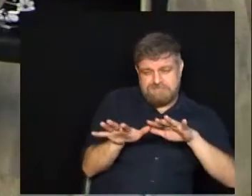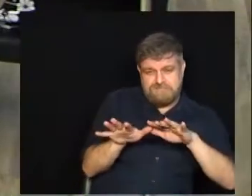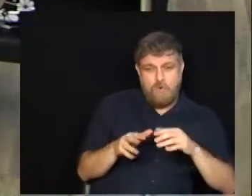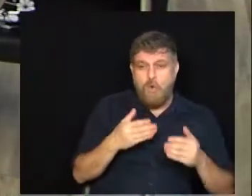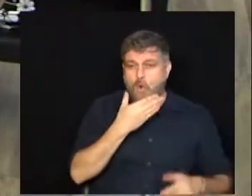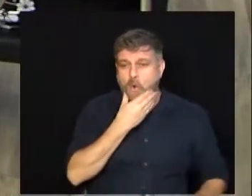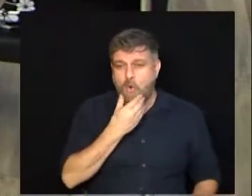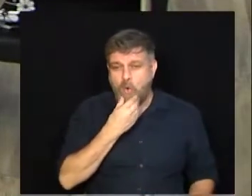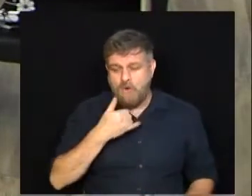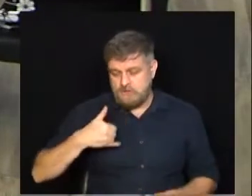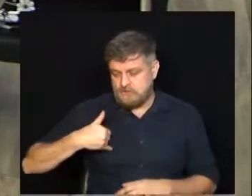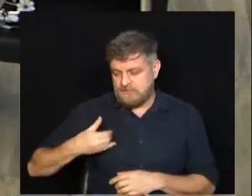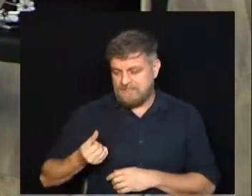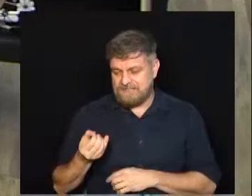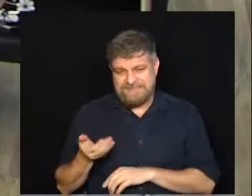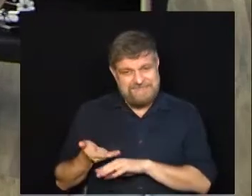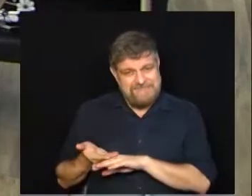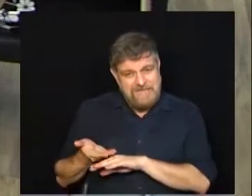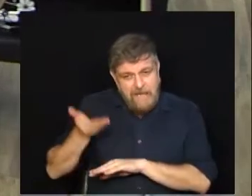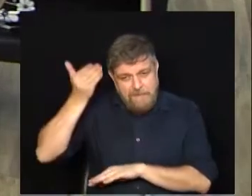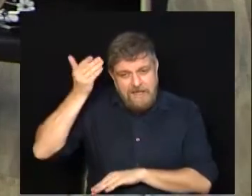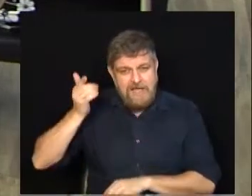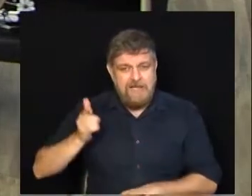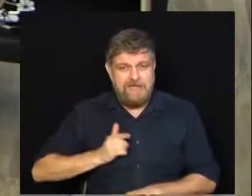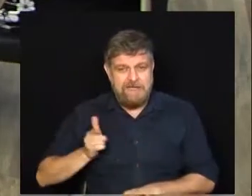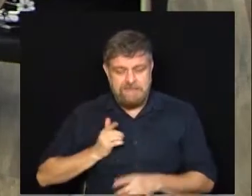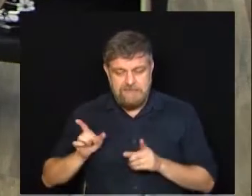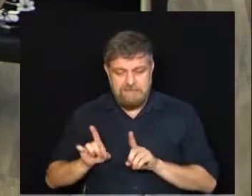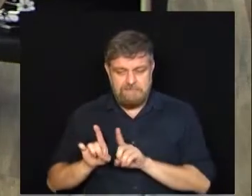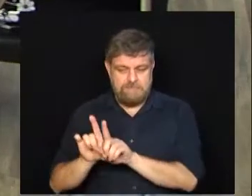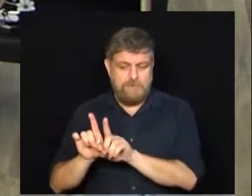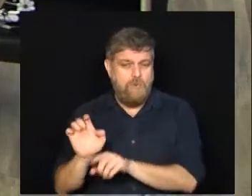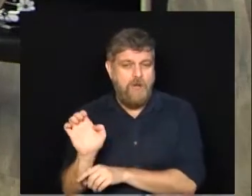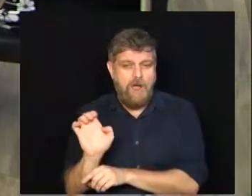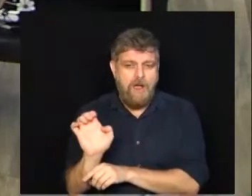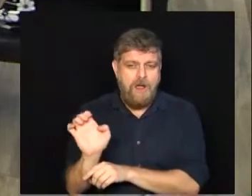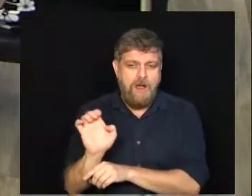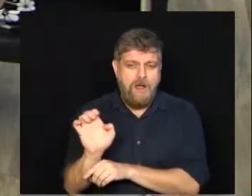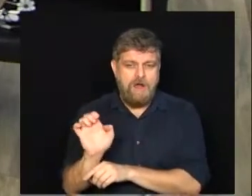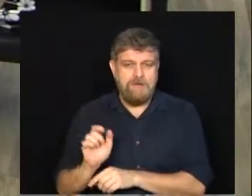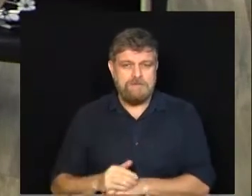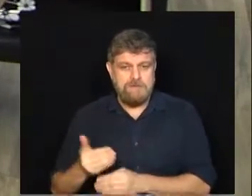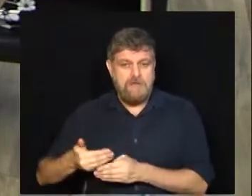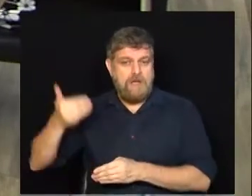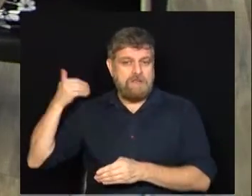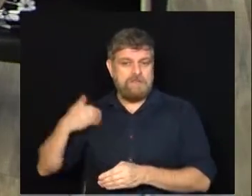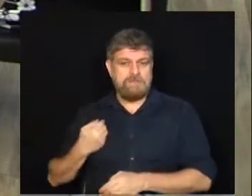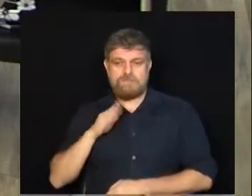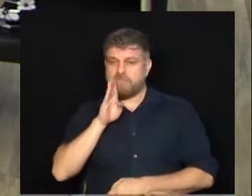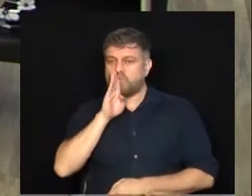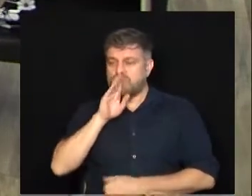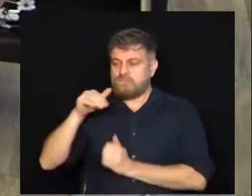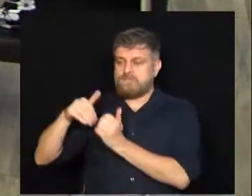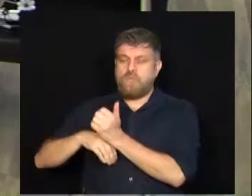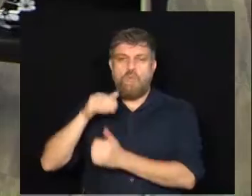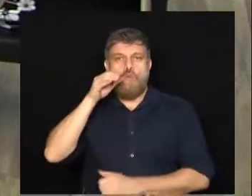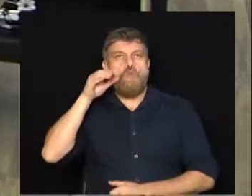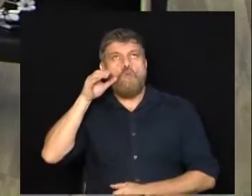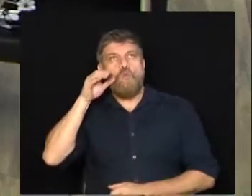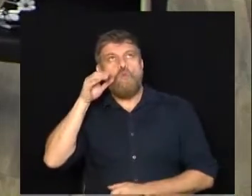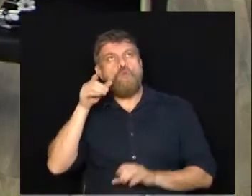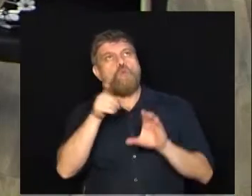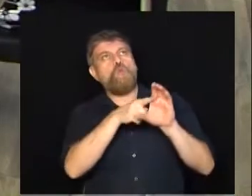hoje têm mais de 60 anos, que têm relações, por exemplo, homoafetivas, isso era omitido no passado, porque Sim. até então era um